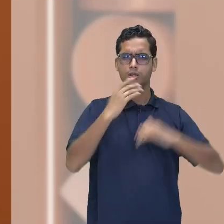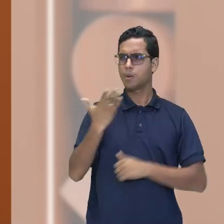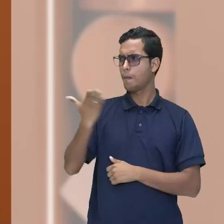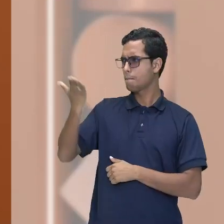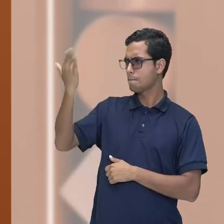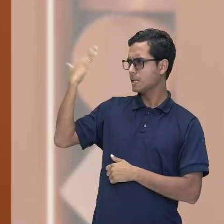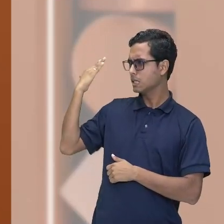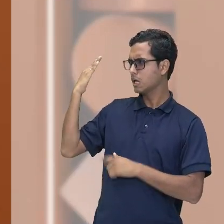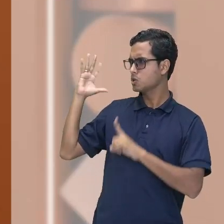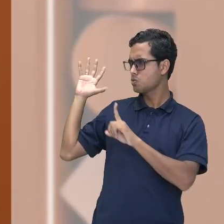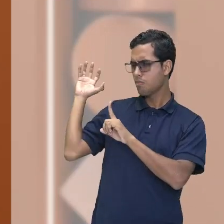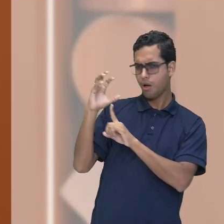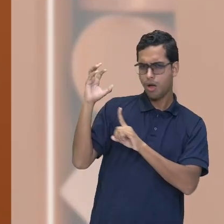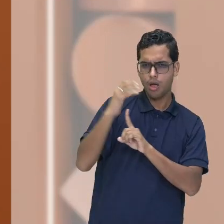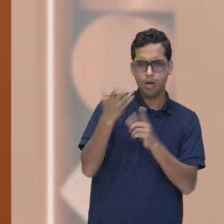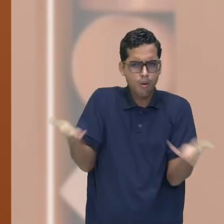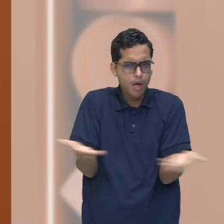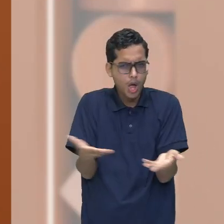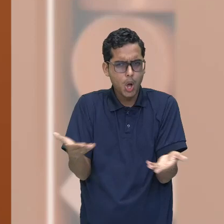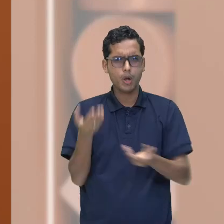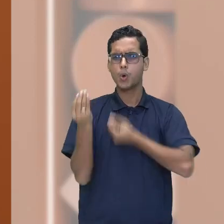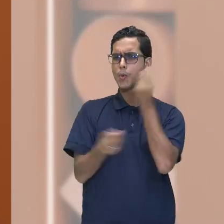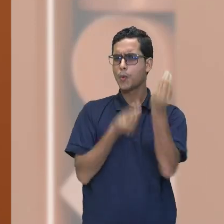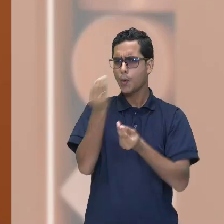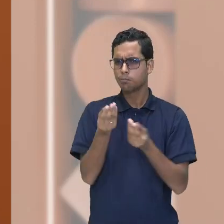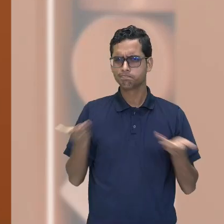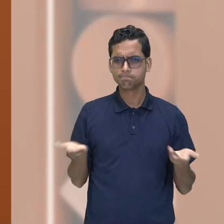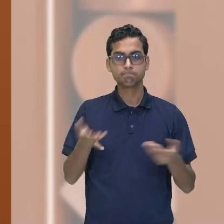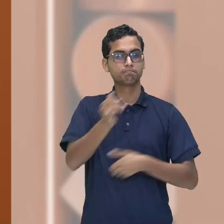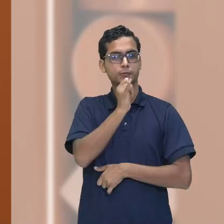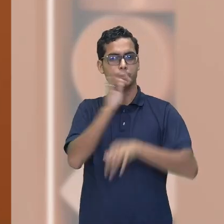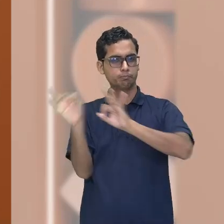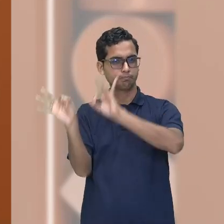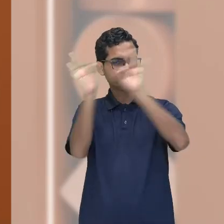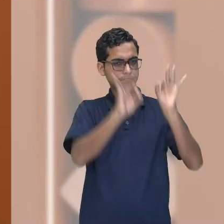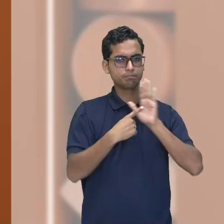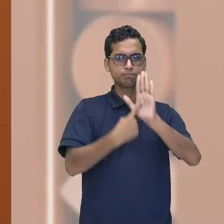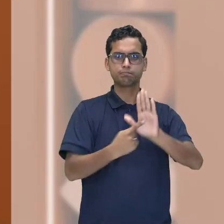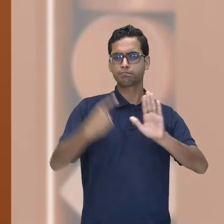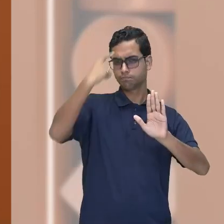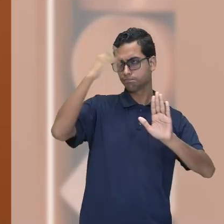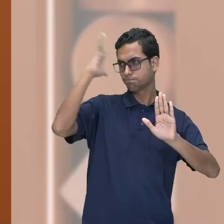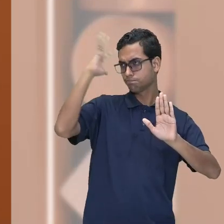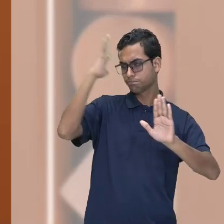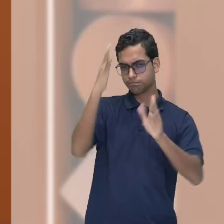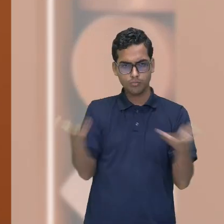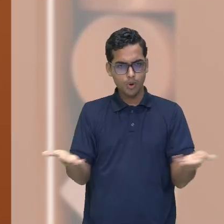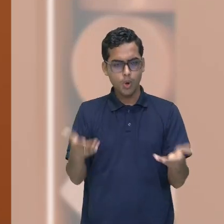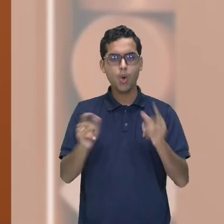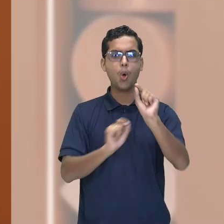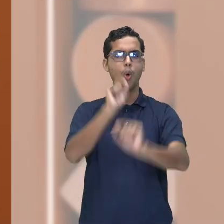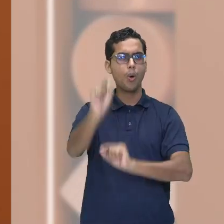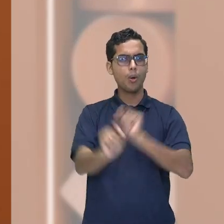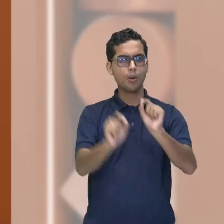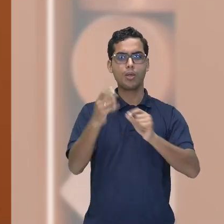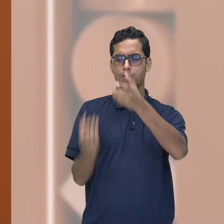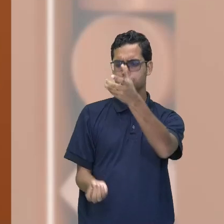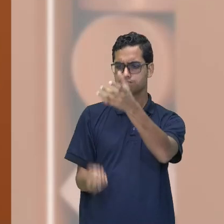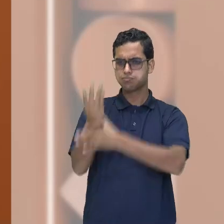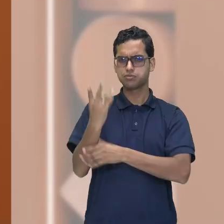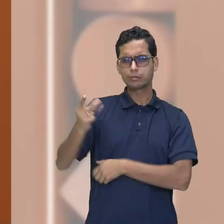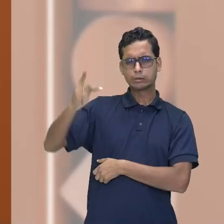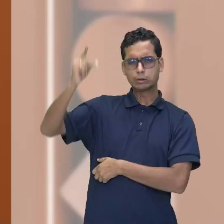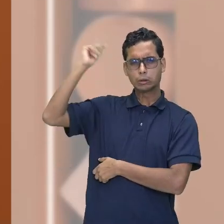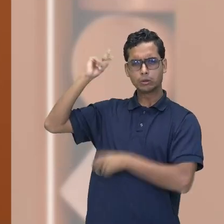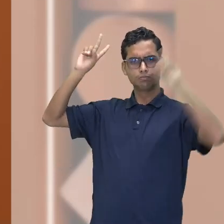Vamos citar alguns exemplos, né? Vamos começar a pensar Digamos que na origem do homem,